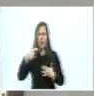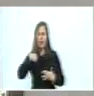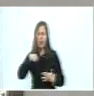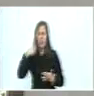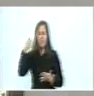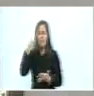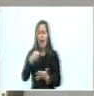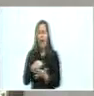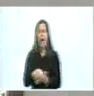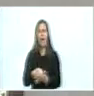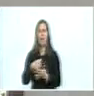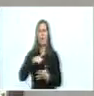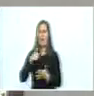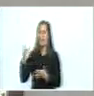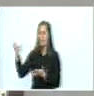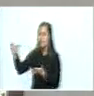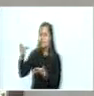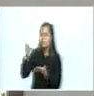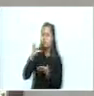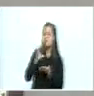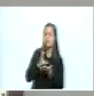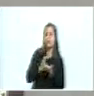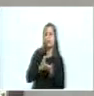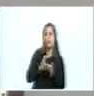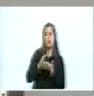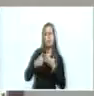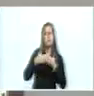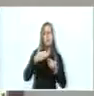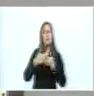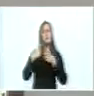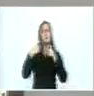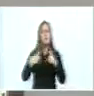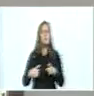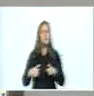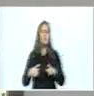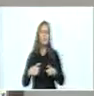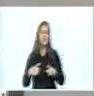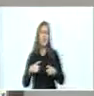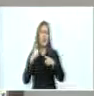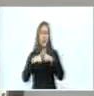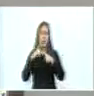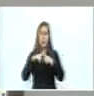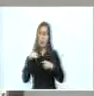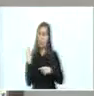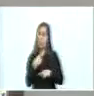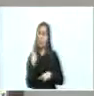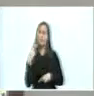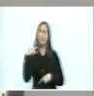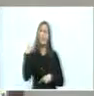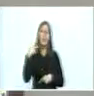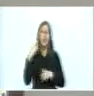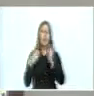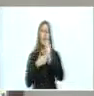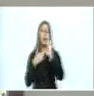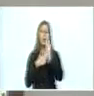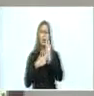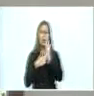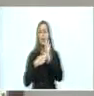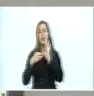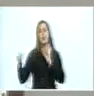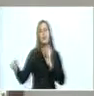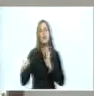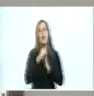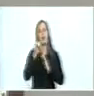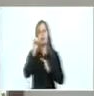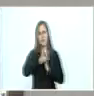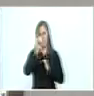tem que vir de algum local. E é uma medida extremamente impopular por parte de nós, vereadores, propormos novos impostos.